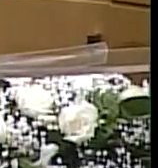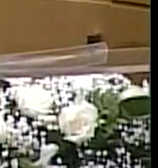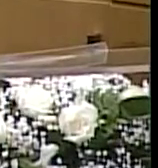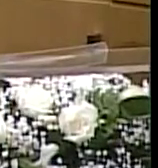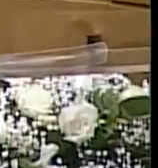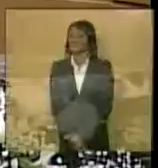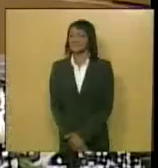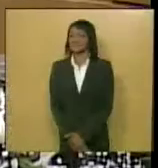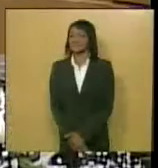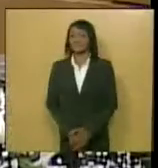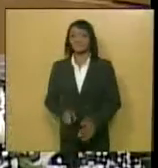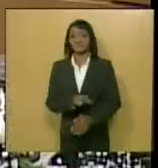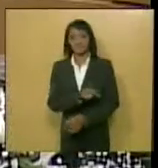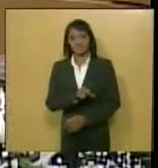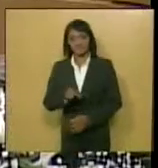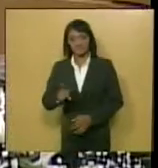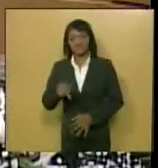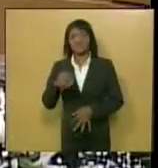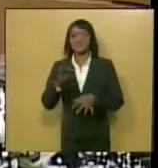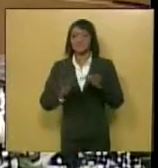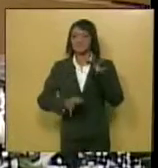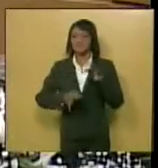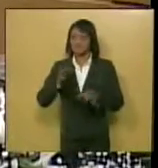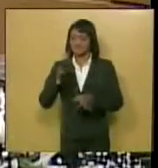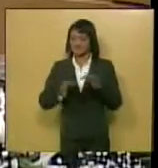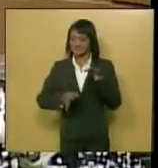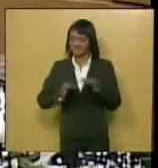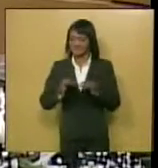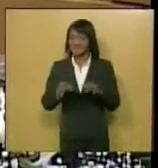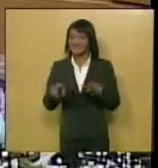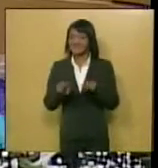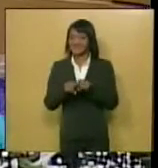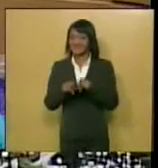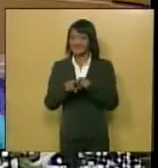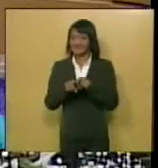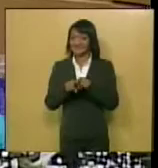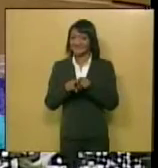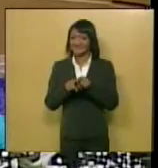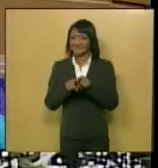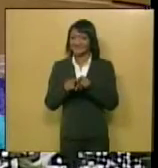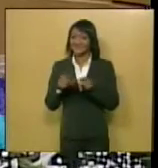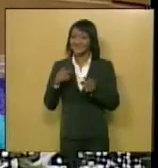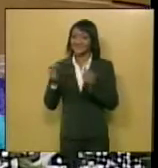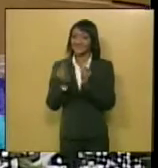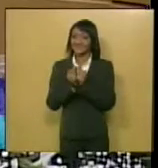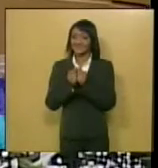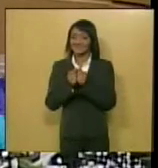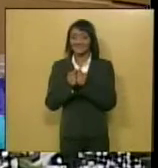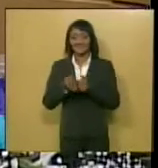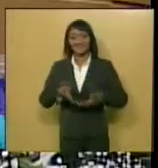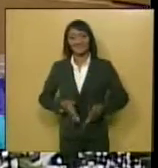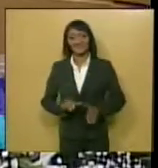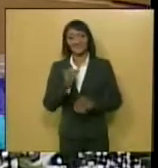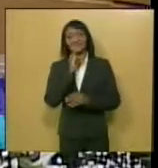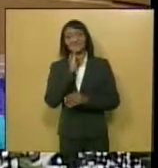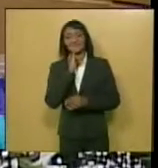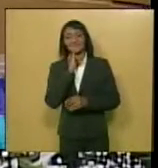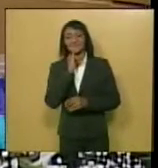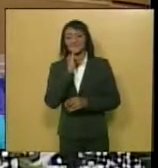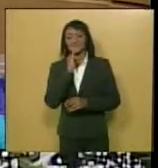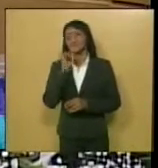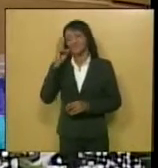do Tribunal de Justiça e conterrâneo de Itabaiana, senhora Maria José